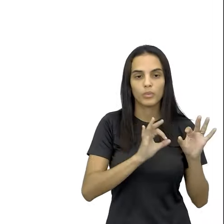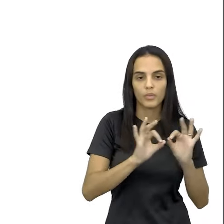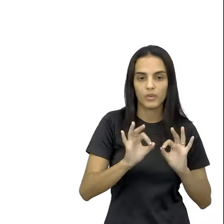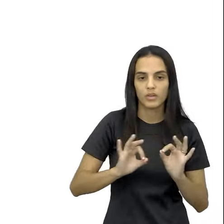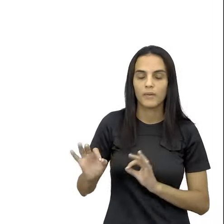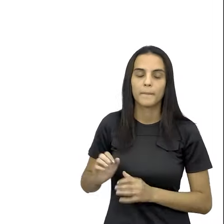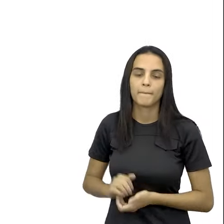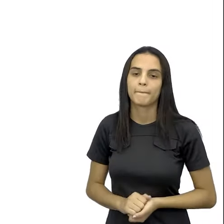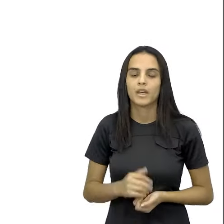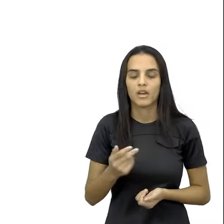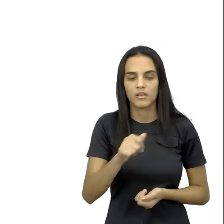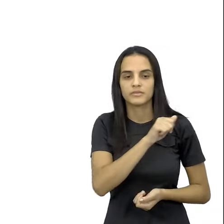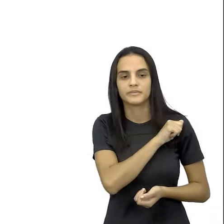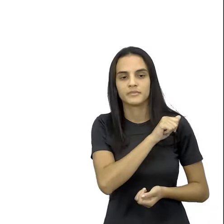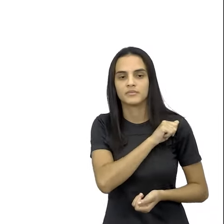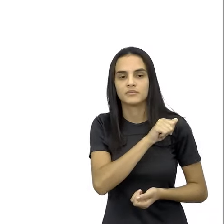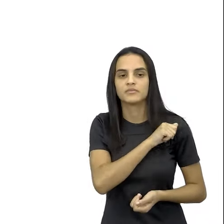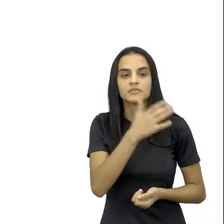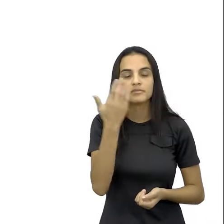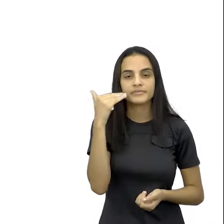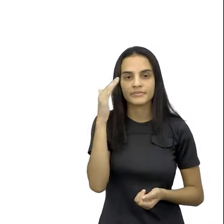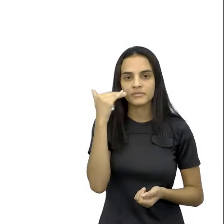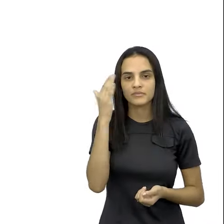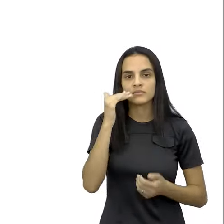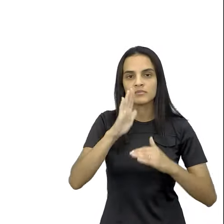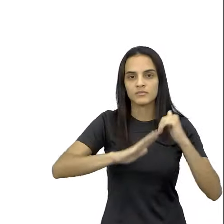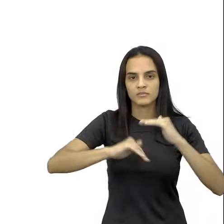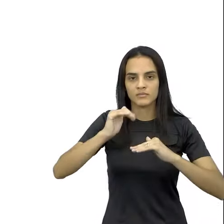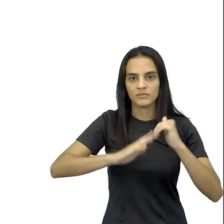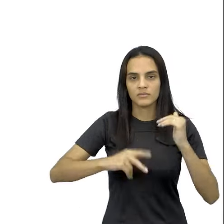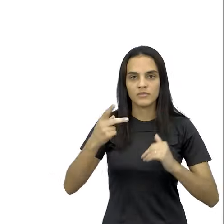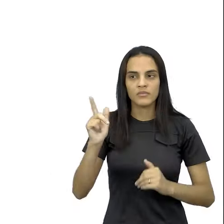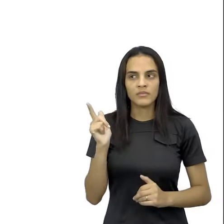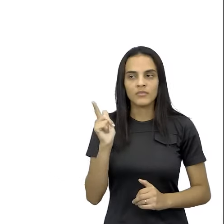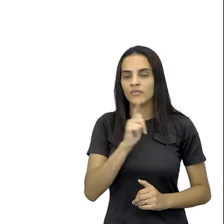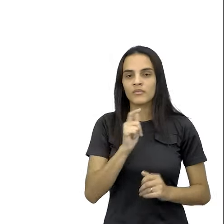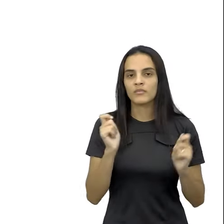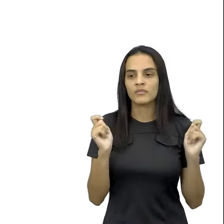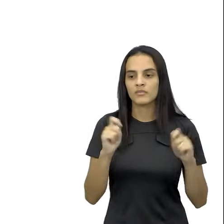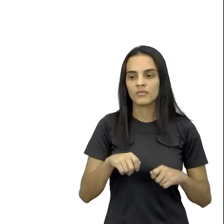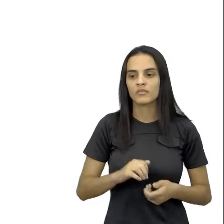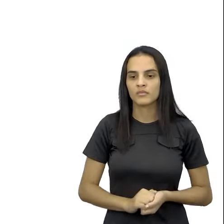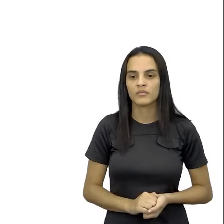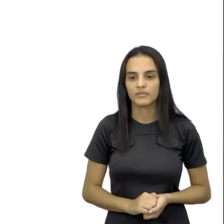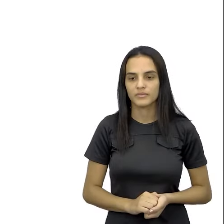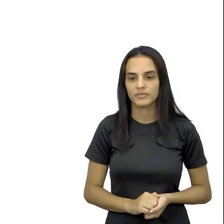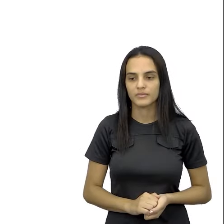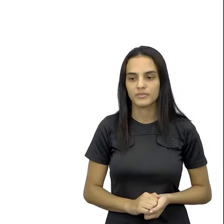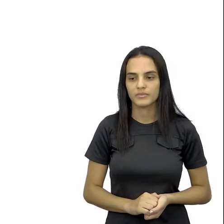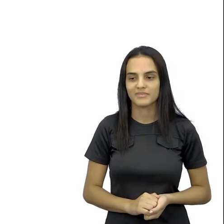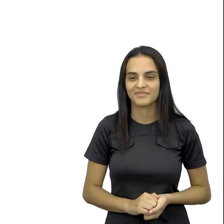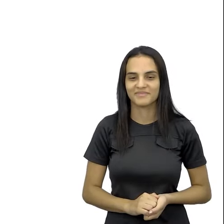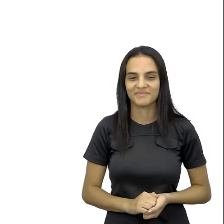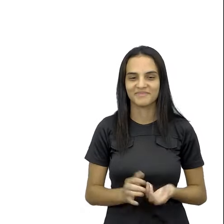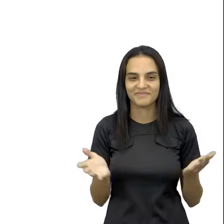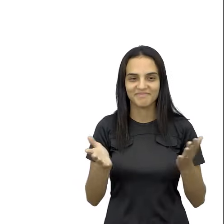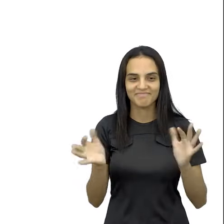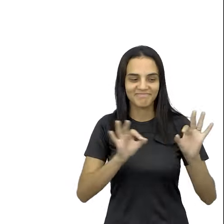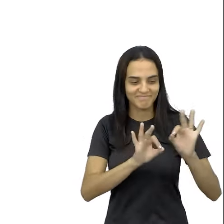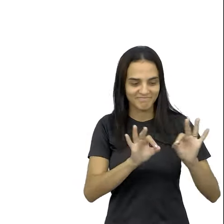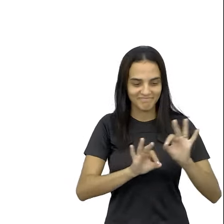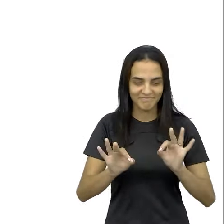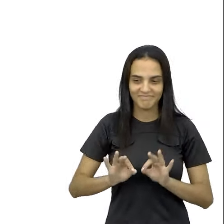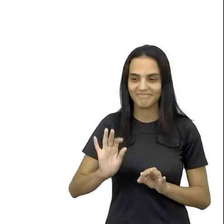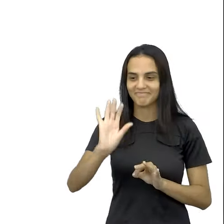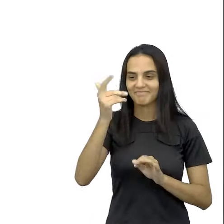processos para que o estudante entenda essa habilidade, para que ele consiga, né, resolver e elaborar